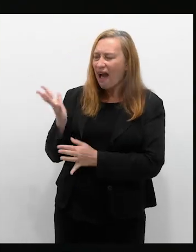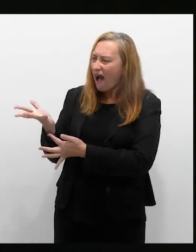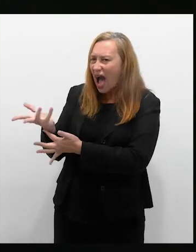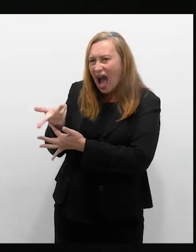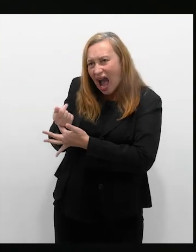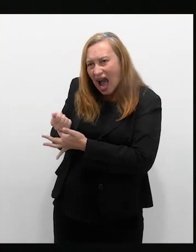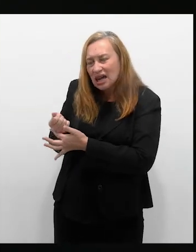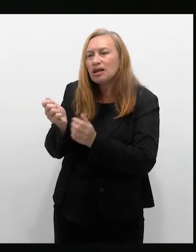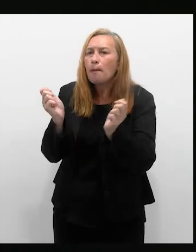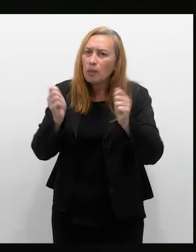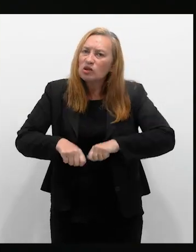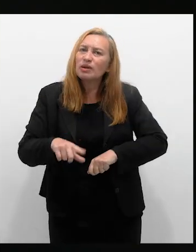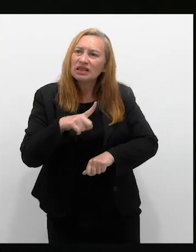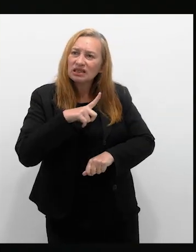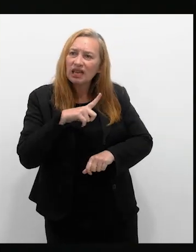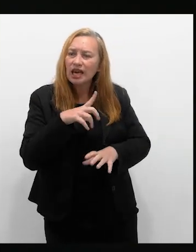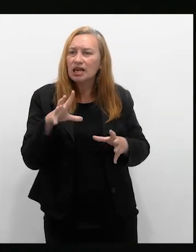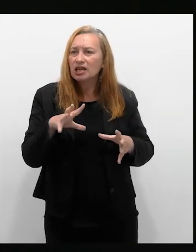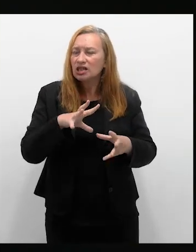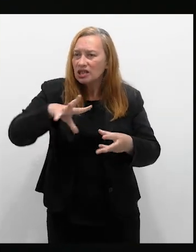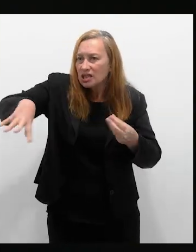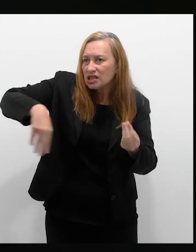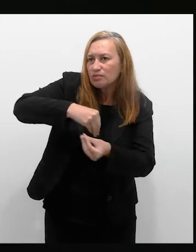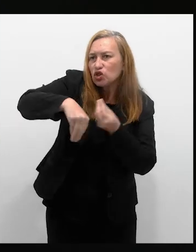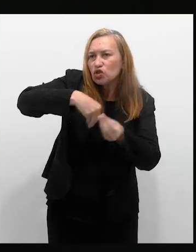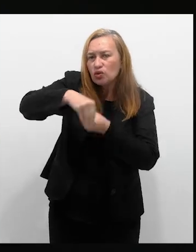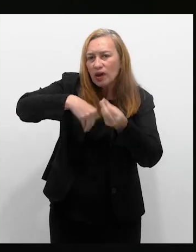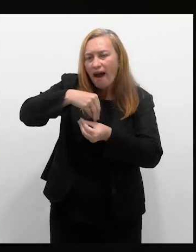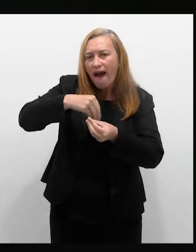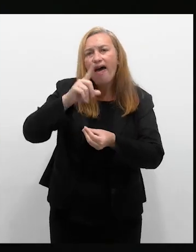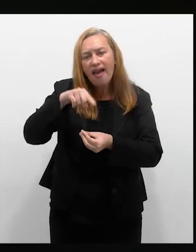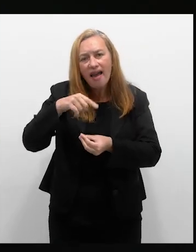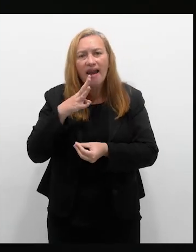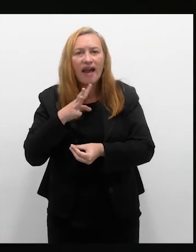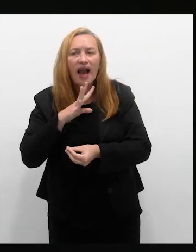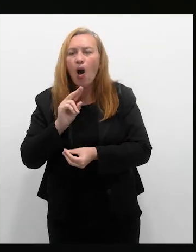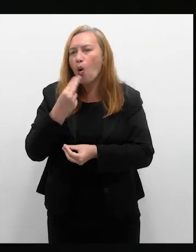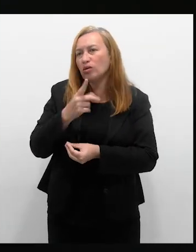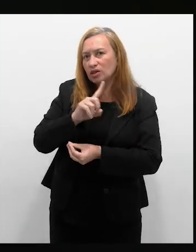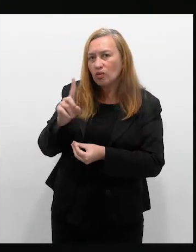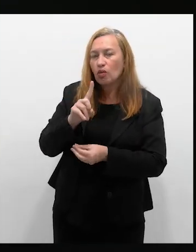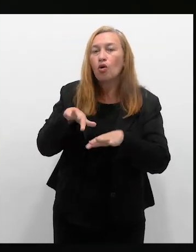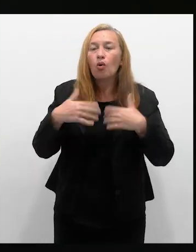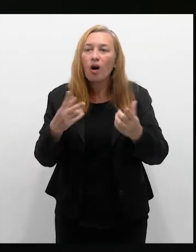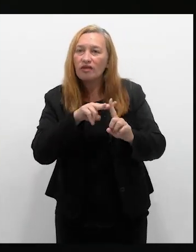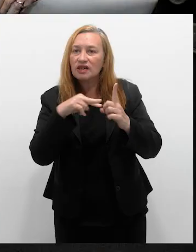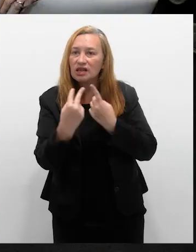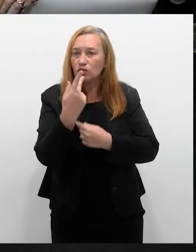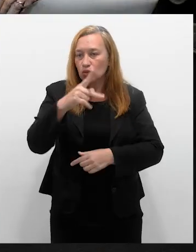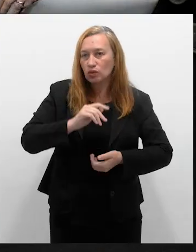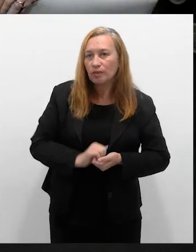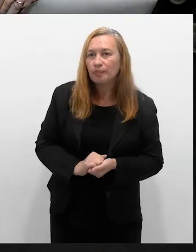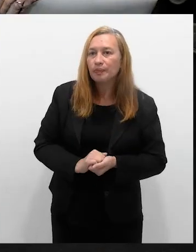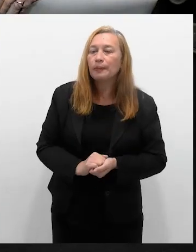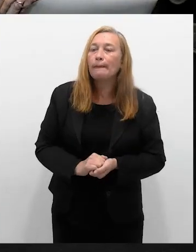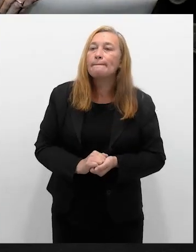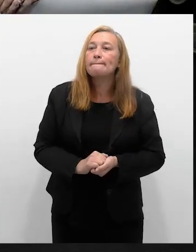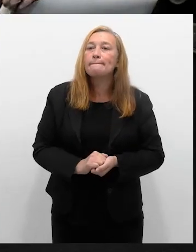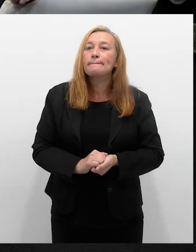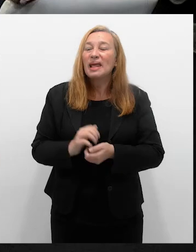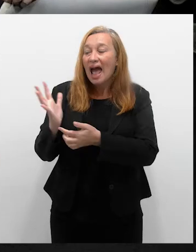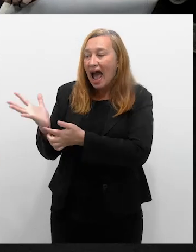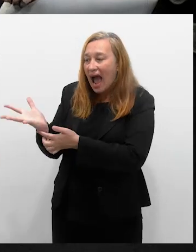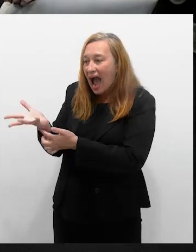A arte tem essa possibilidade? É bacana fazer isso? Não é bacana? Qual é a sua visão sobre isso? A